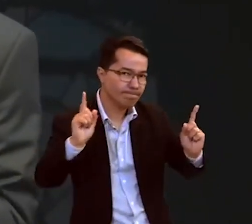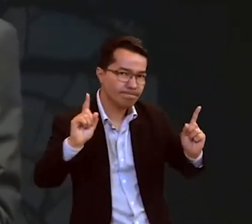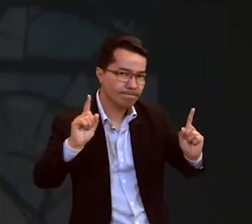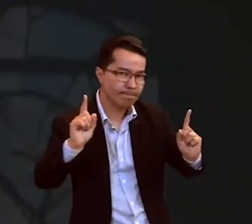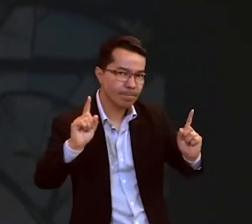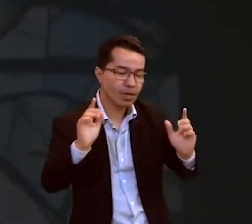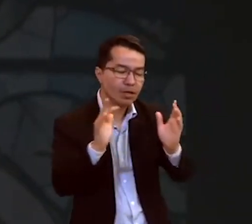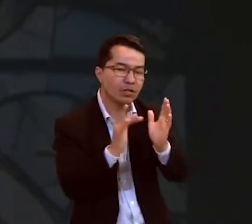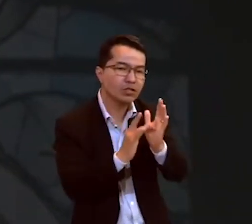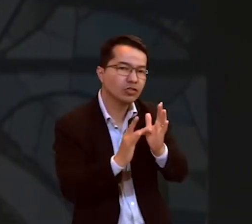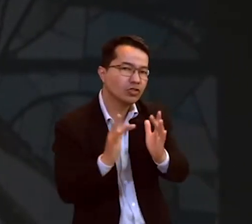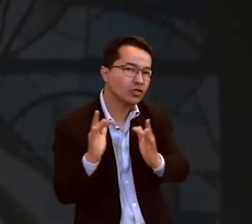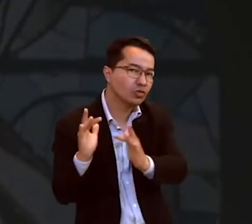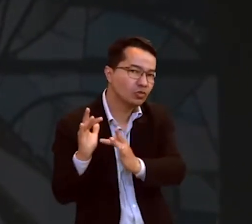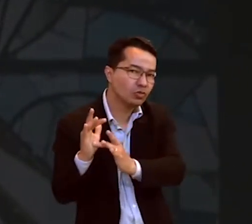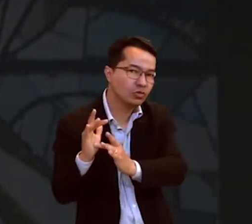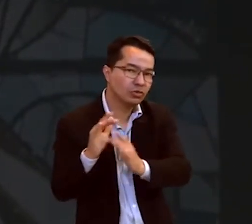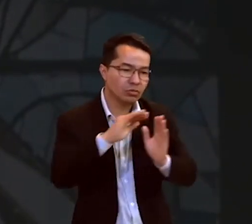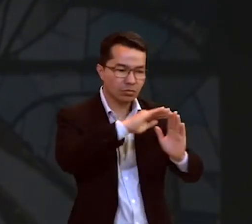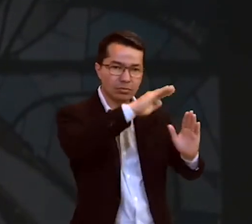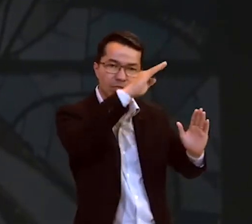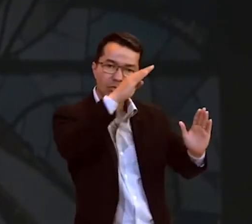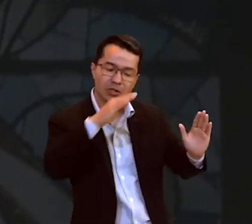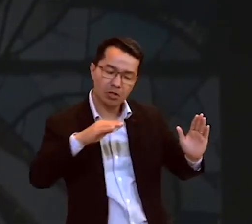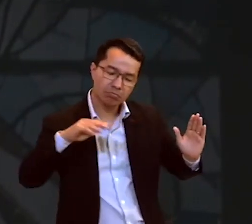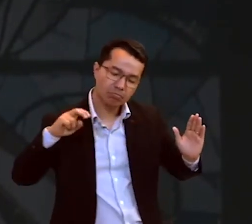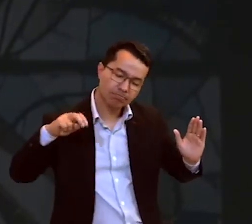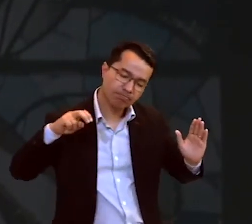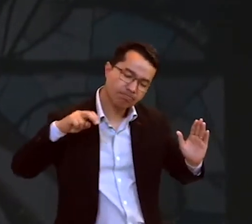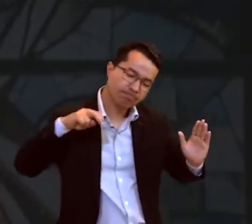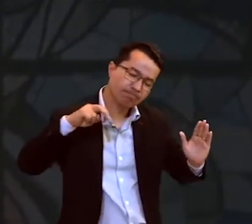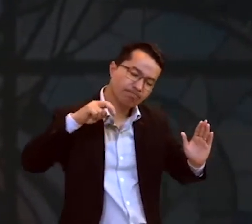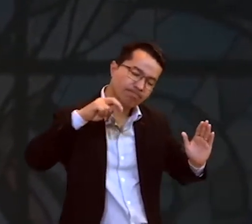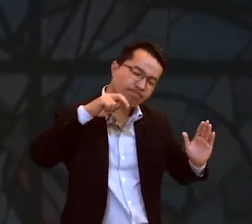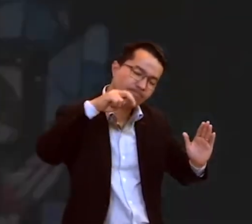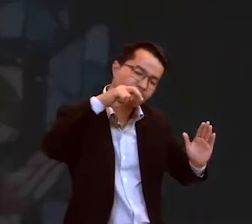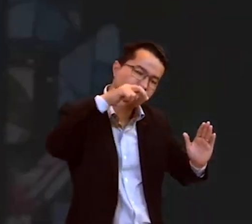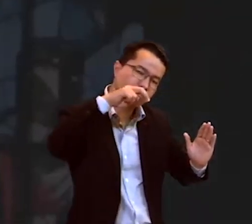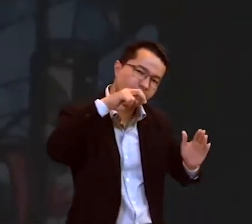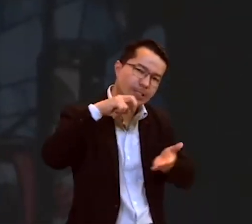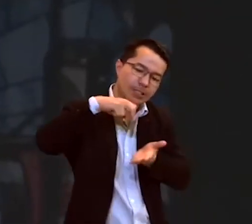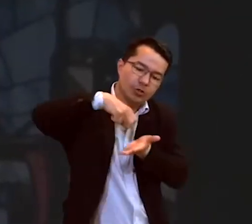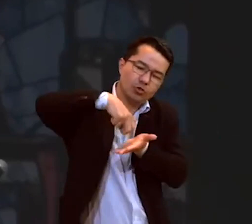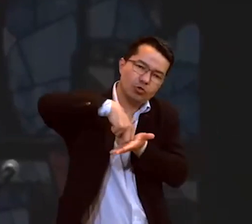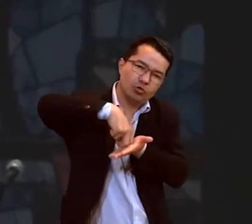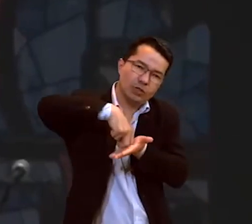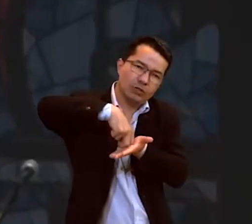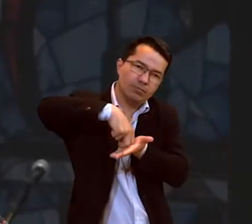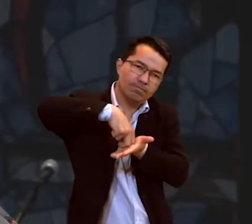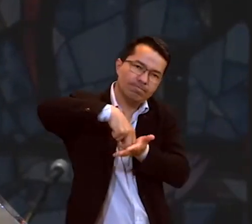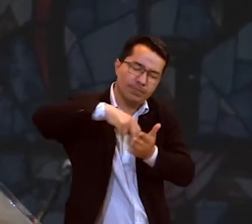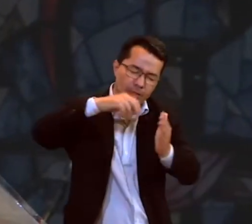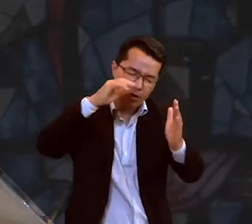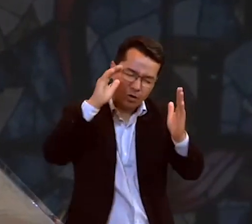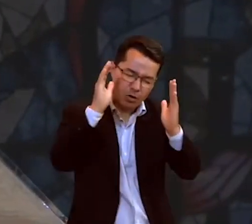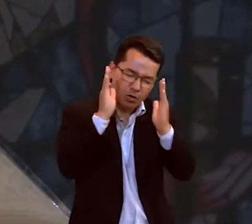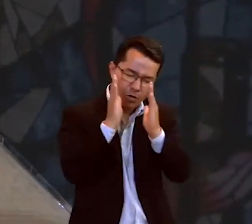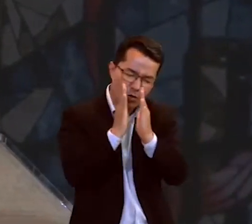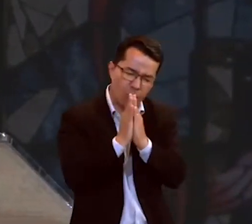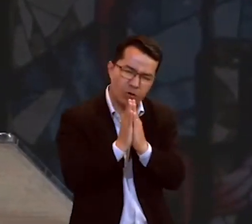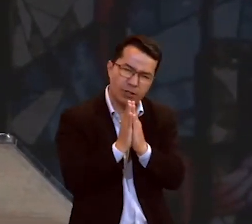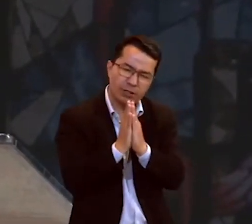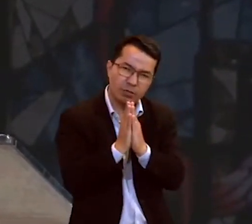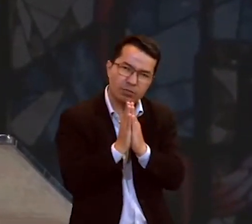ele pega, vai para um jardim, orar. No momento de dificuldade, Jesus